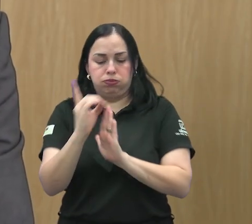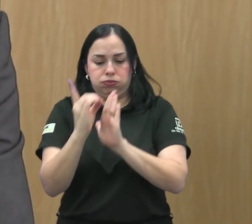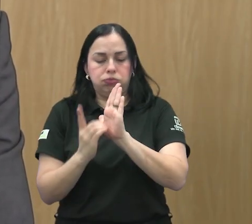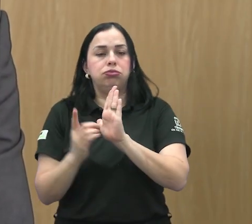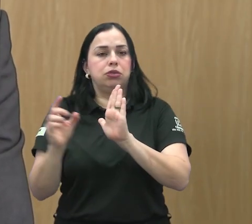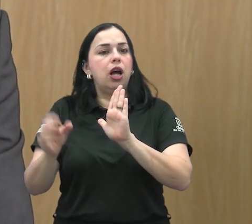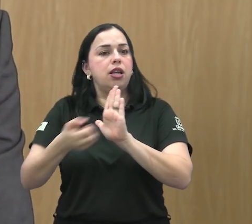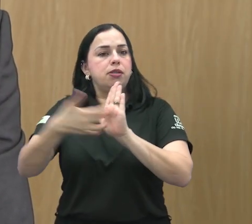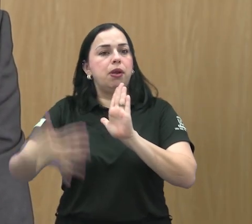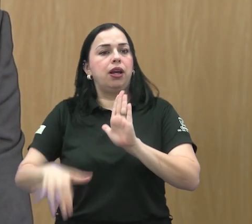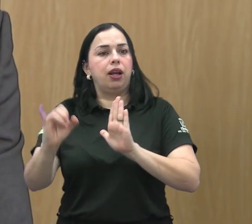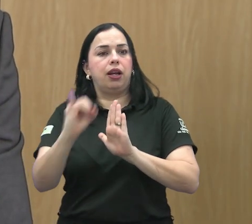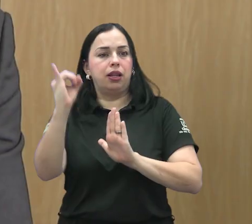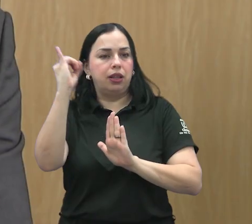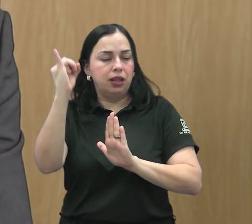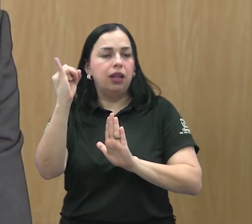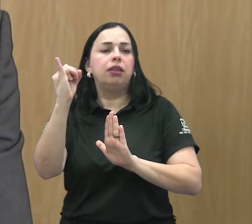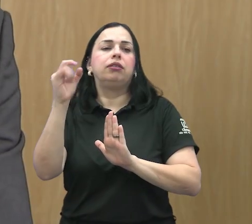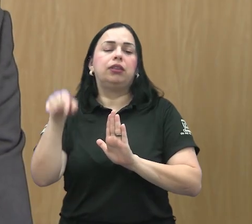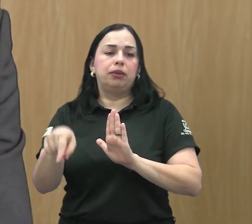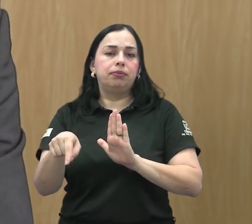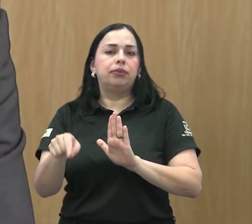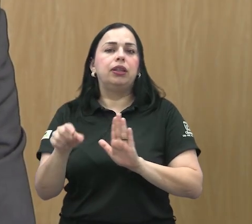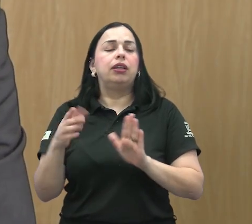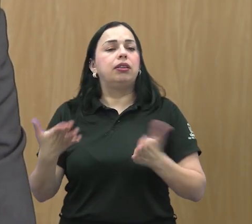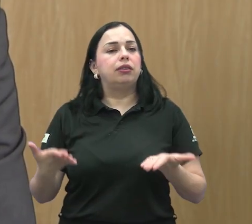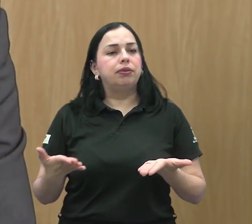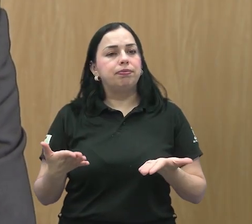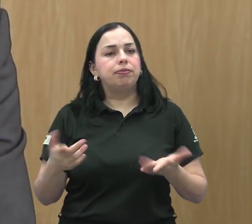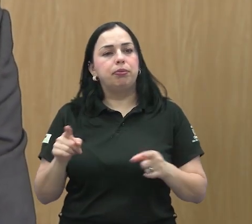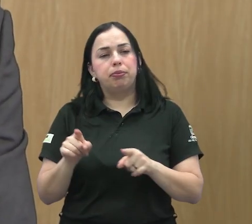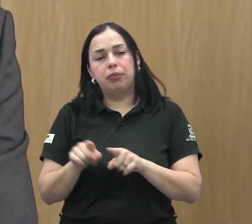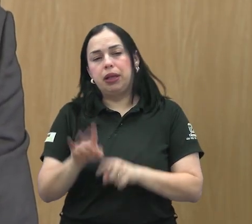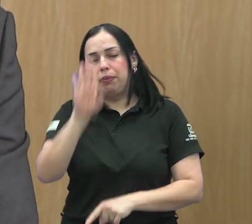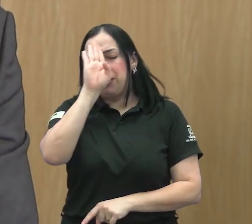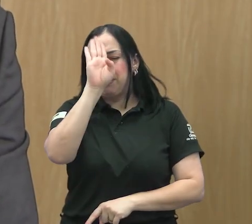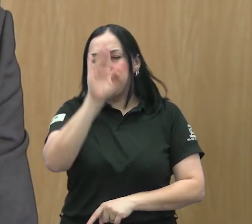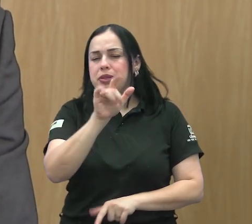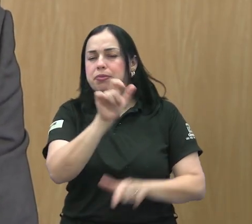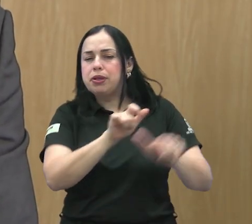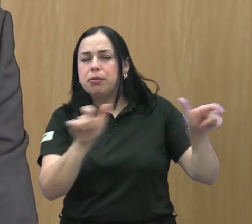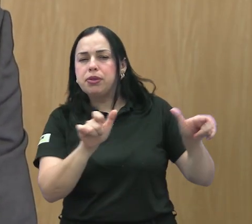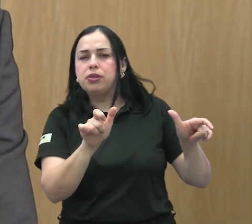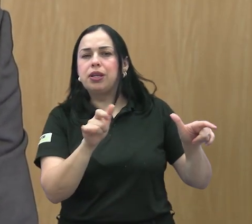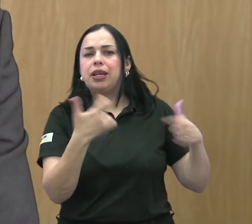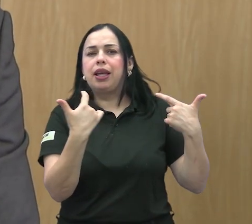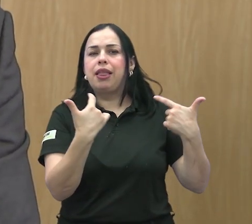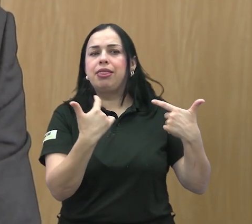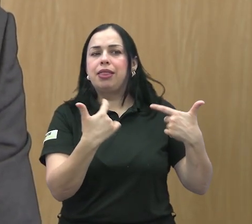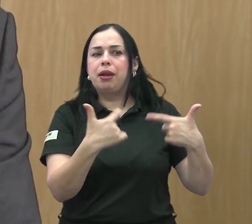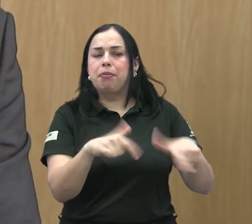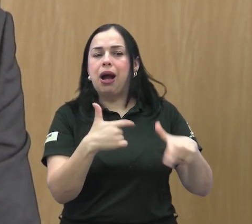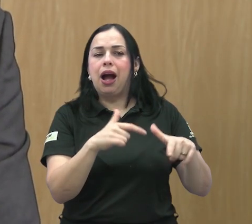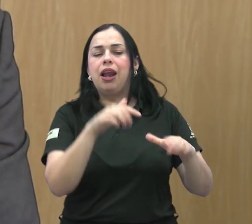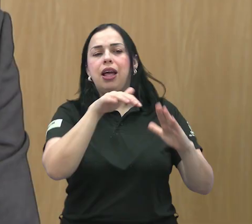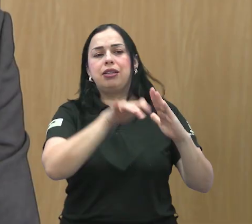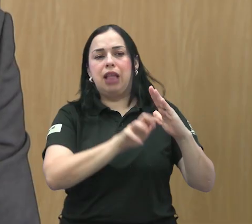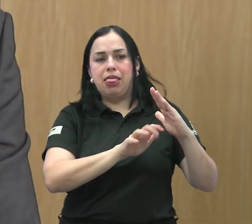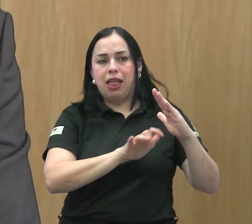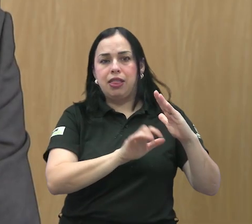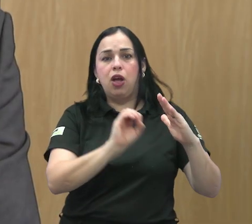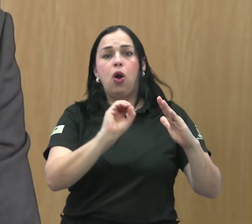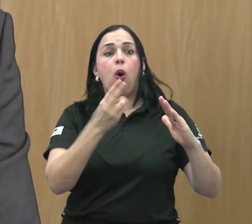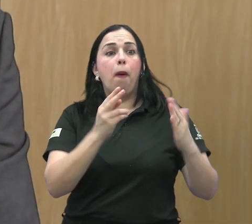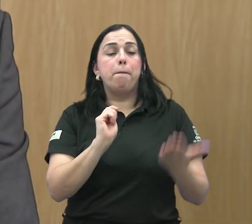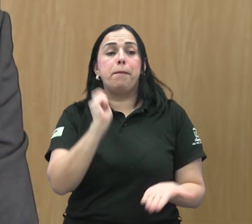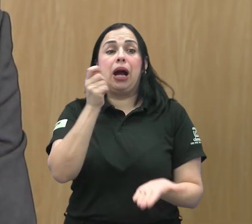ser, dada essa conjuntura social que a gente vive hoje, né? Muito importante, principalmente para pessoas que fazem